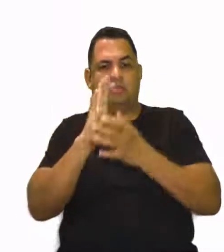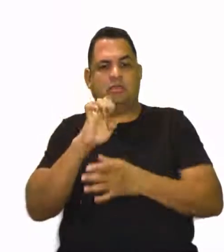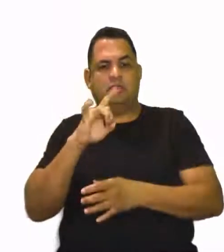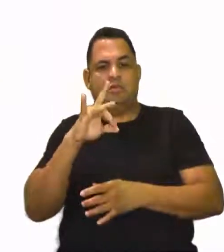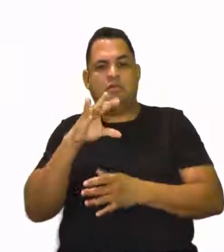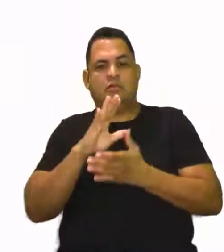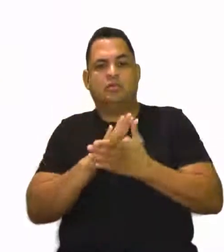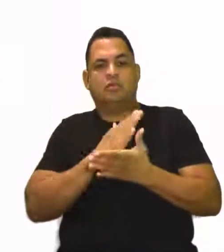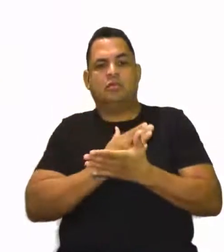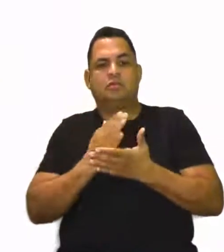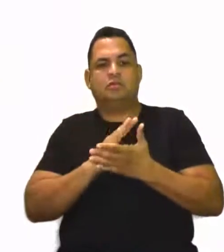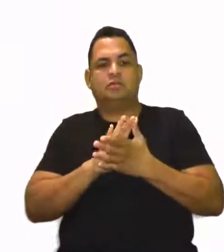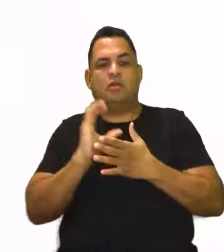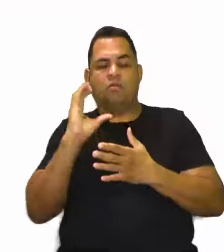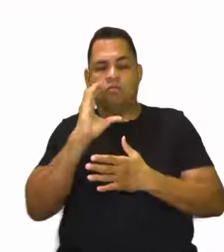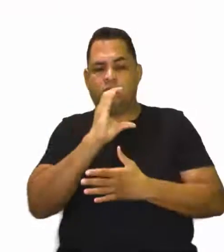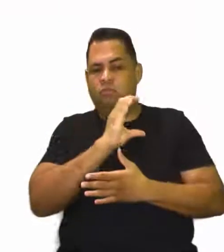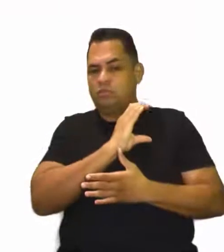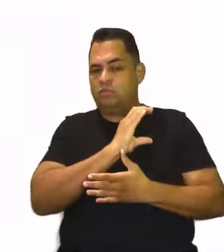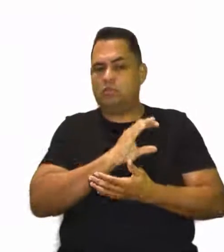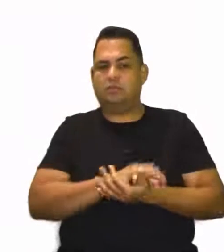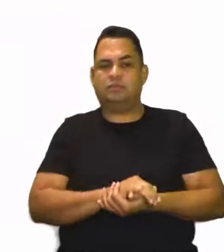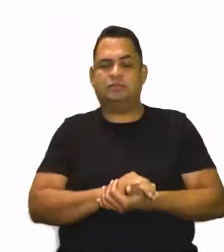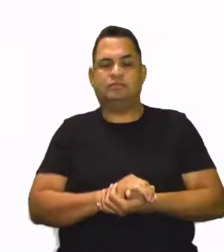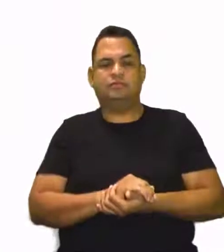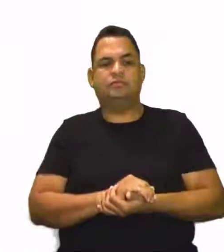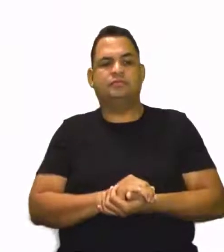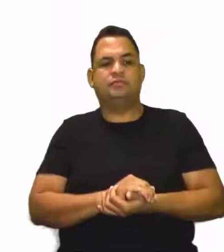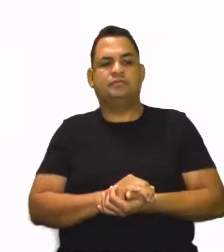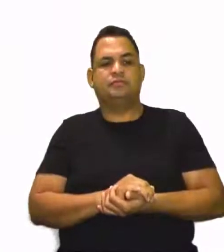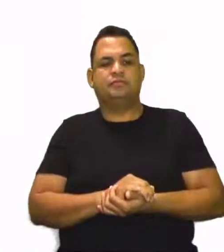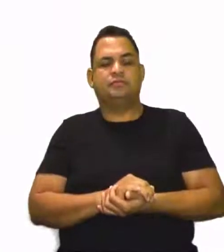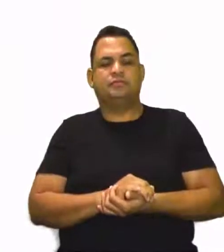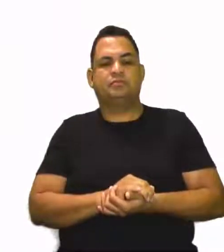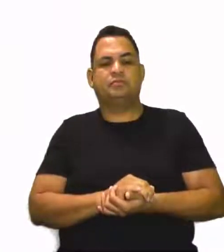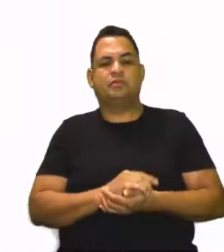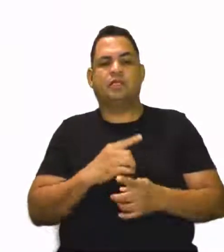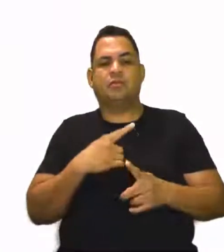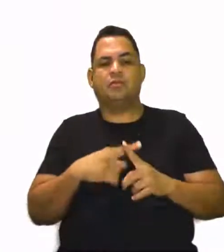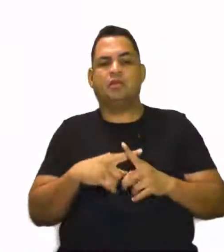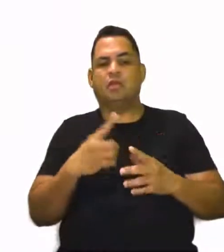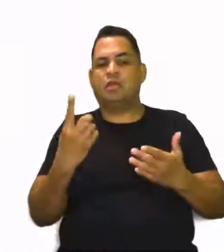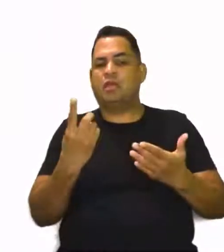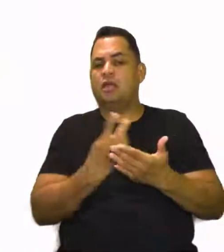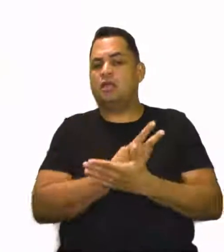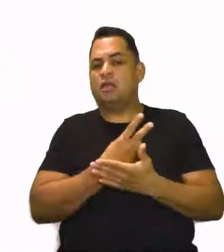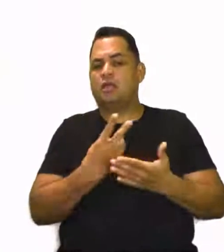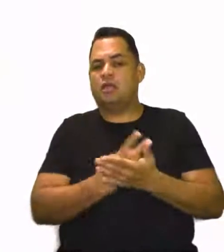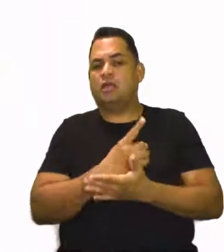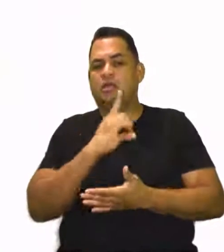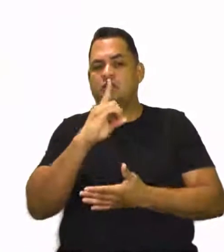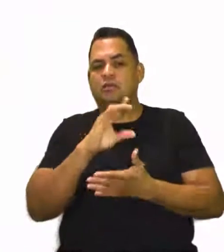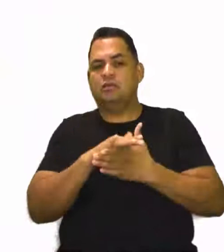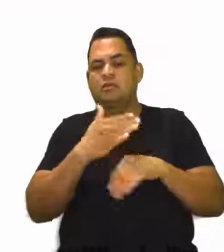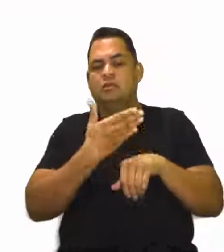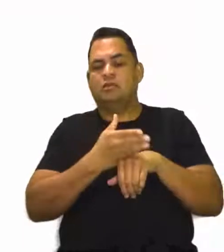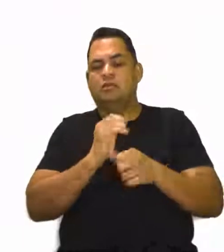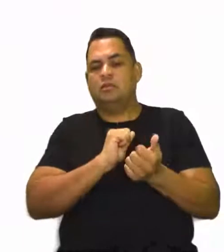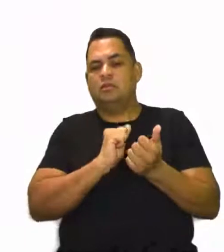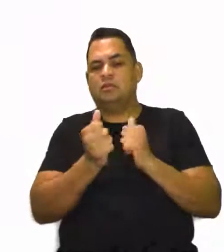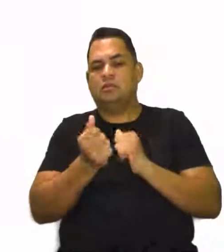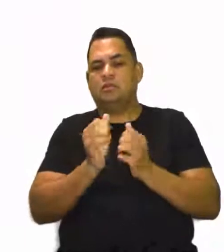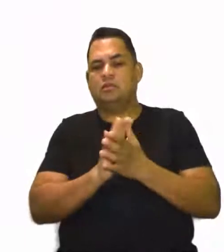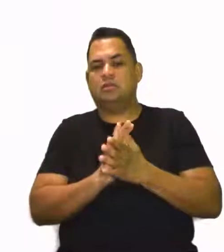no aquecimento, na verdade é na parte principal. Por que não é a D? Porque ele diz que a prática do